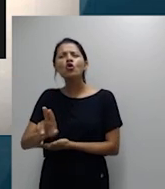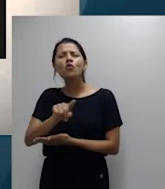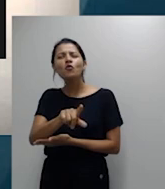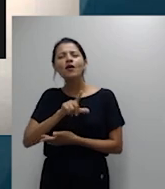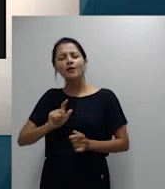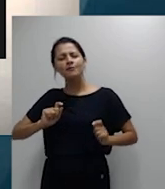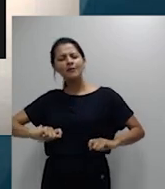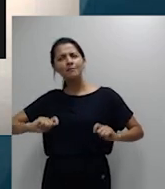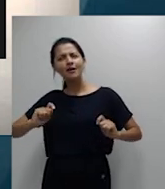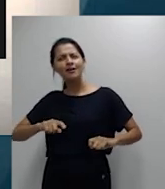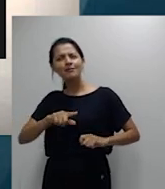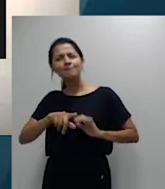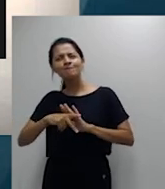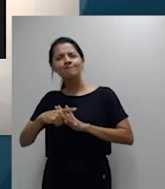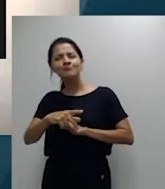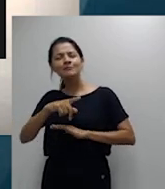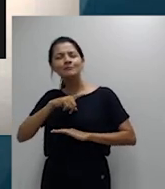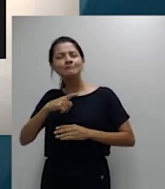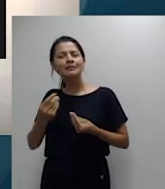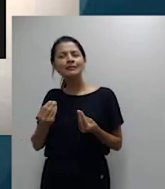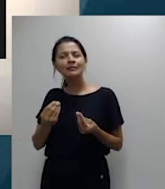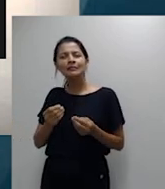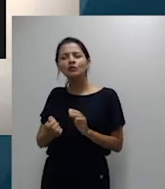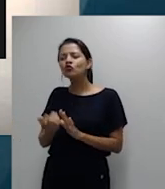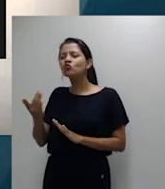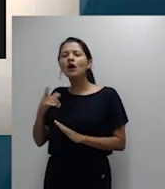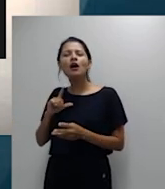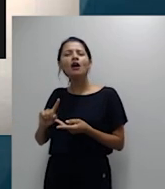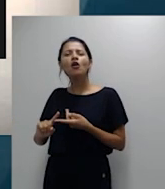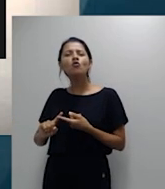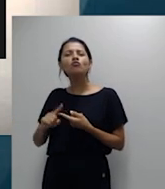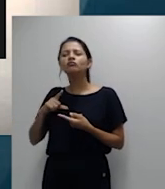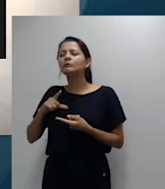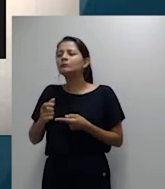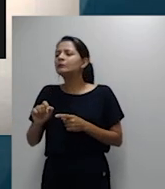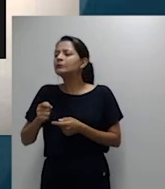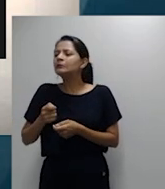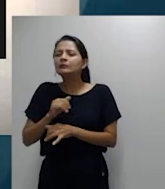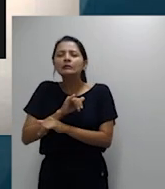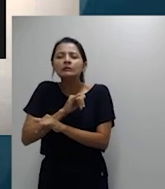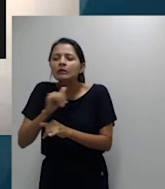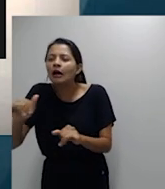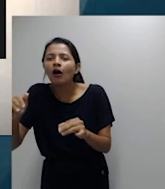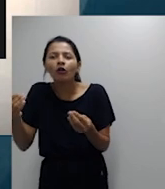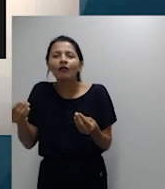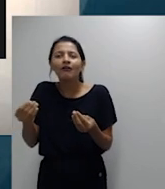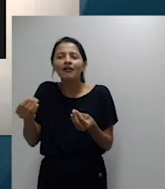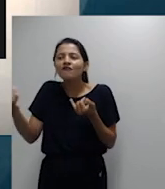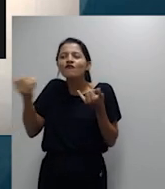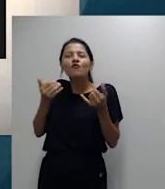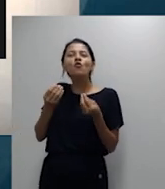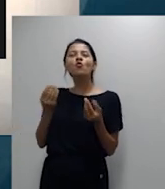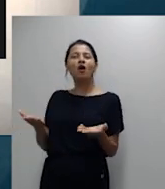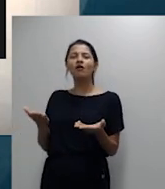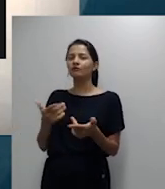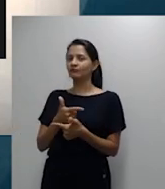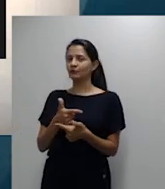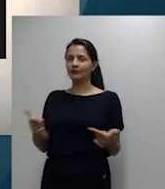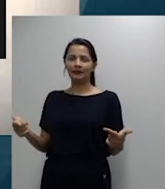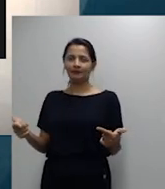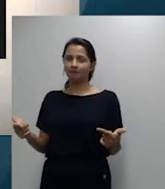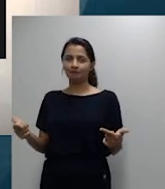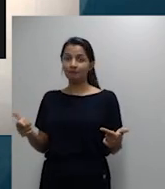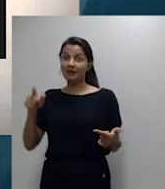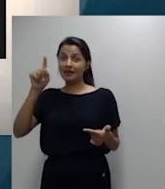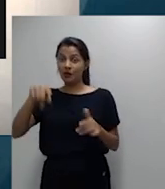capacidade de fazer e tal e qual é o sinal qual é a mensagem informado não existe de controle ou seja especificamente